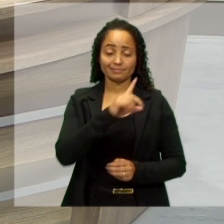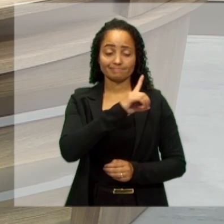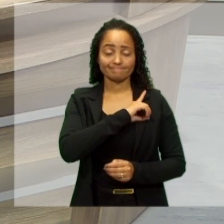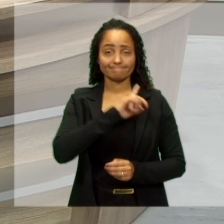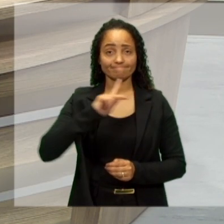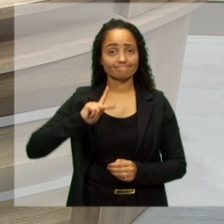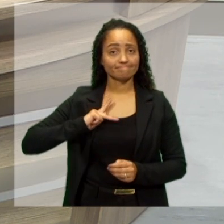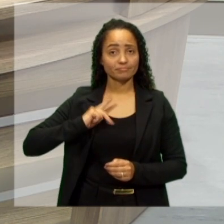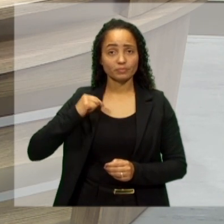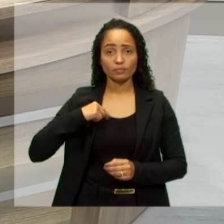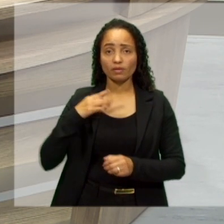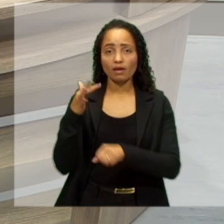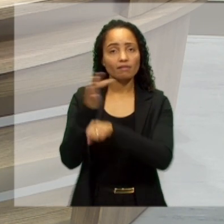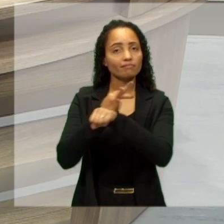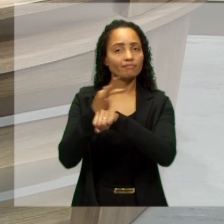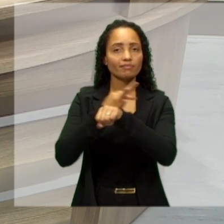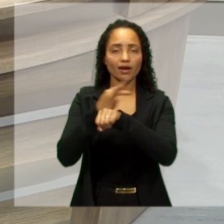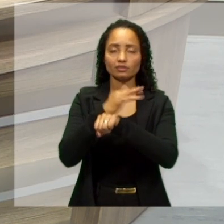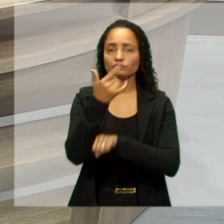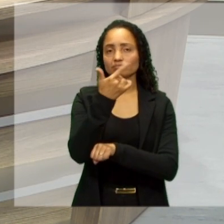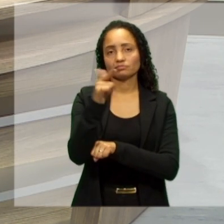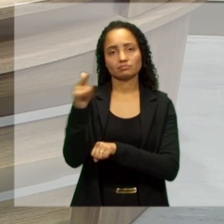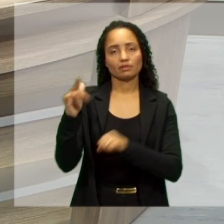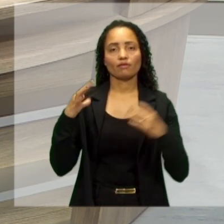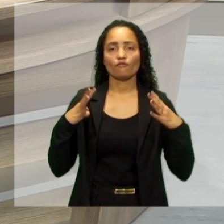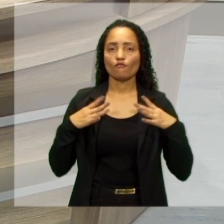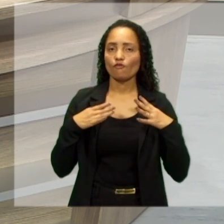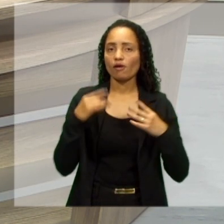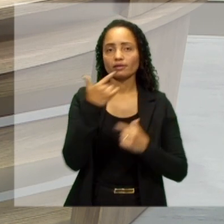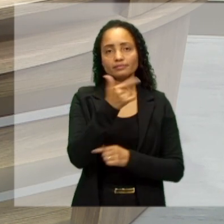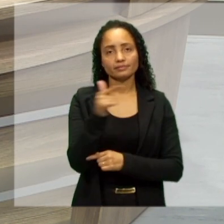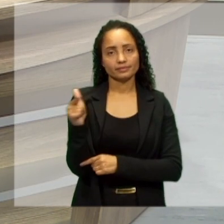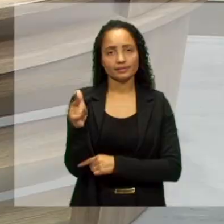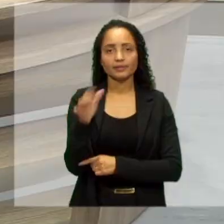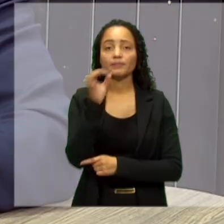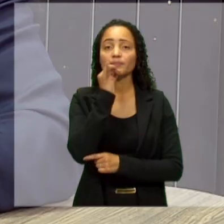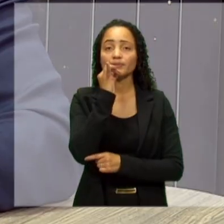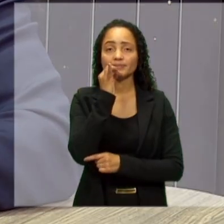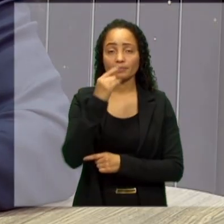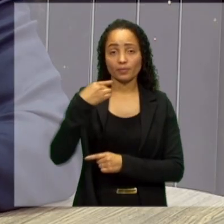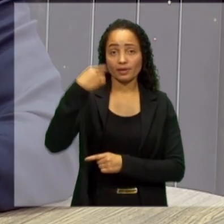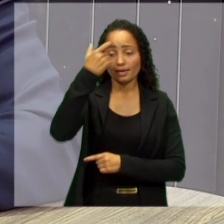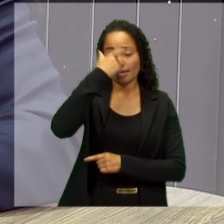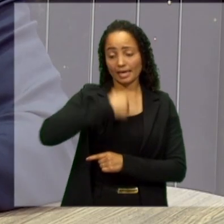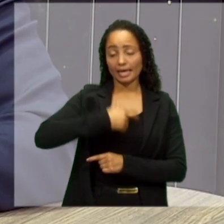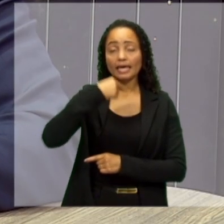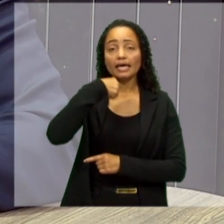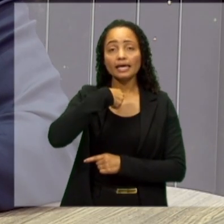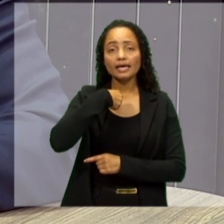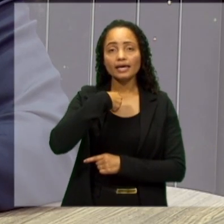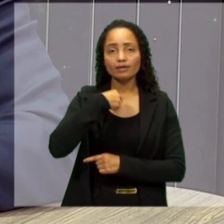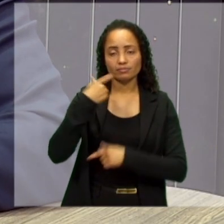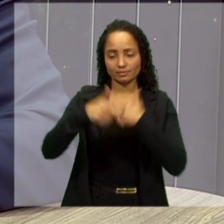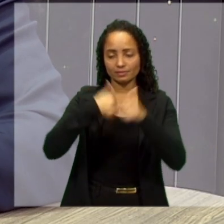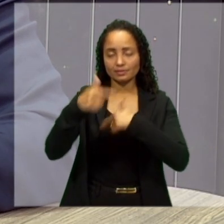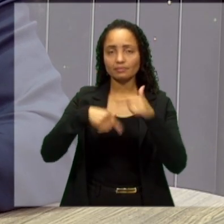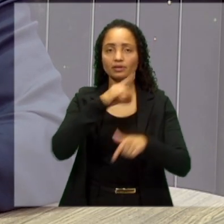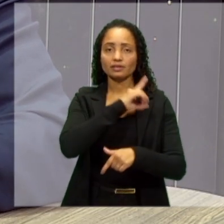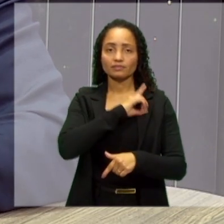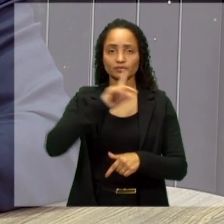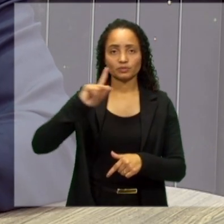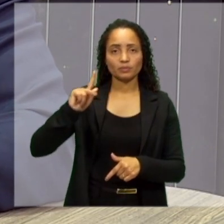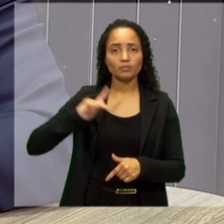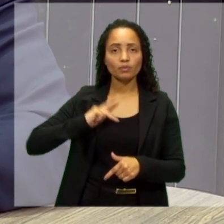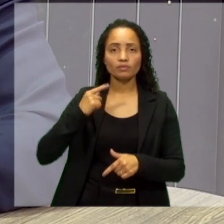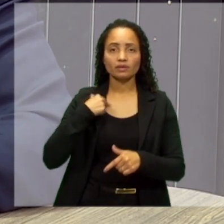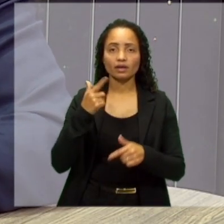por exemplo, eu sou defensor da primeira Defensoria Criminal, eu fiquei doente, estou afastado 2 anos. O meu assistido vai ficar sem representação? Não, porque